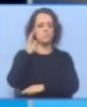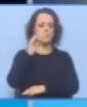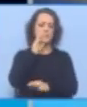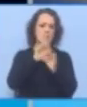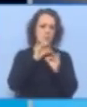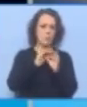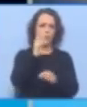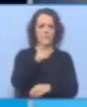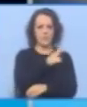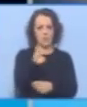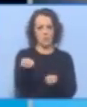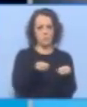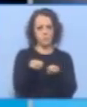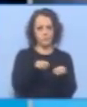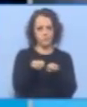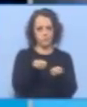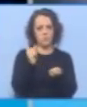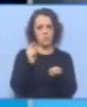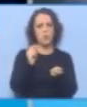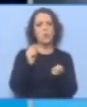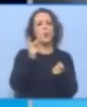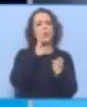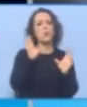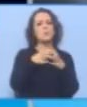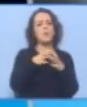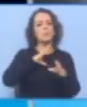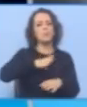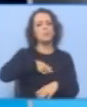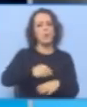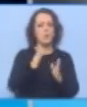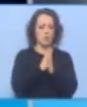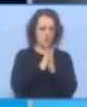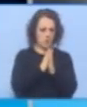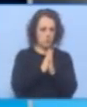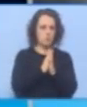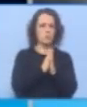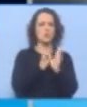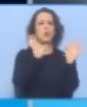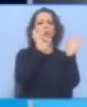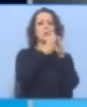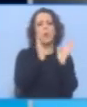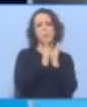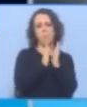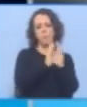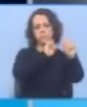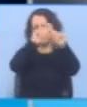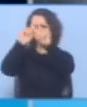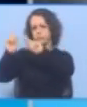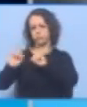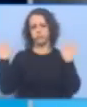organizado pelo Vaticano e pelo Conselho Mundial das Igrejas, portanto representando muitas outras igrejas e comunidades cristãs,